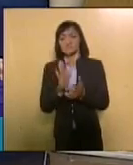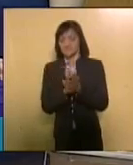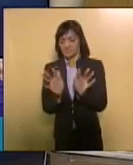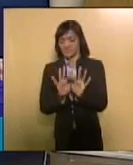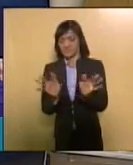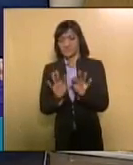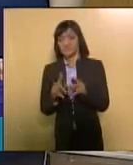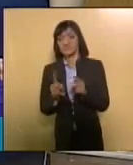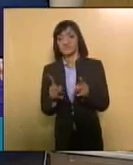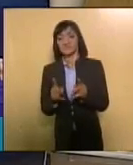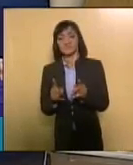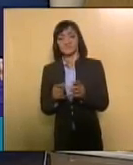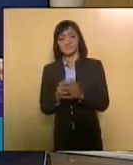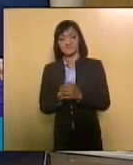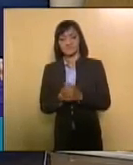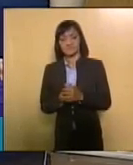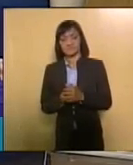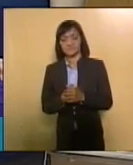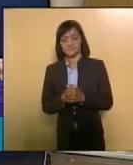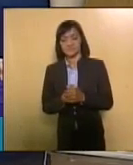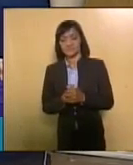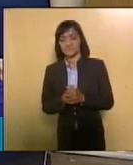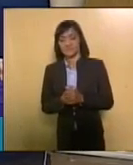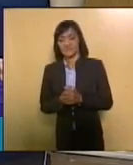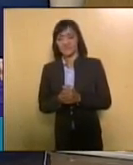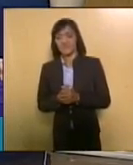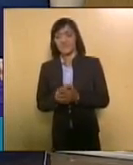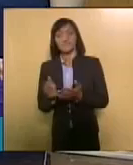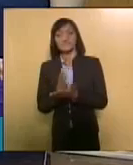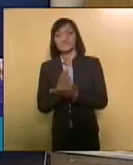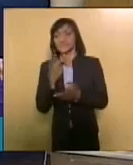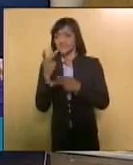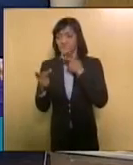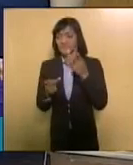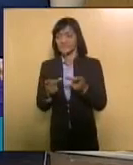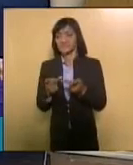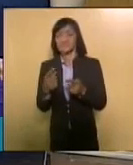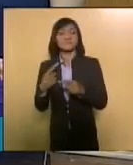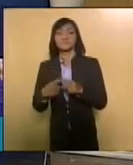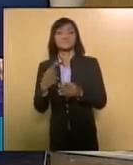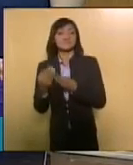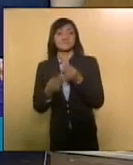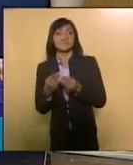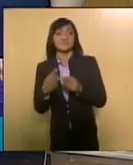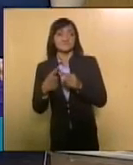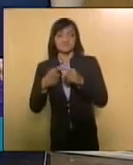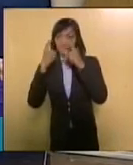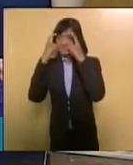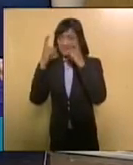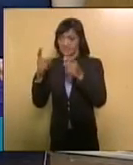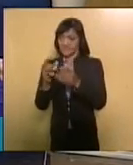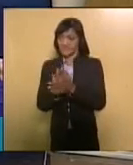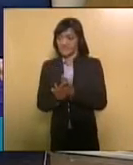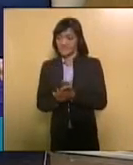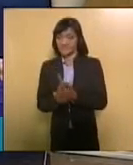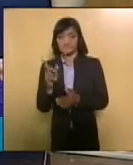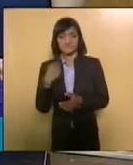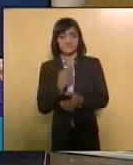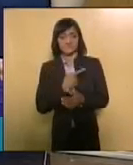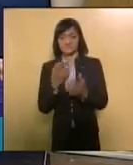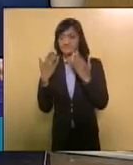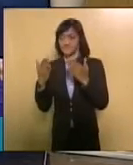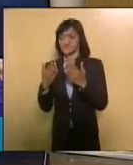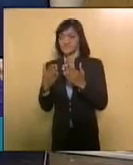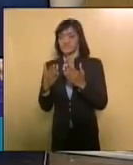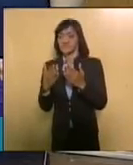para nos eh permitir fazer algumas ilações do que que tá por trás desse fenômeno da violência então quando a gente compara Jaraguá